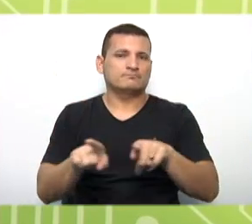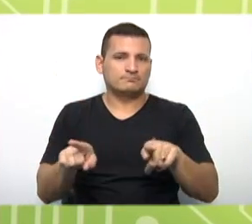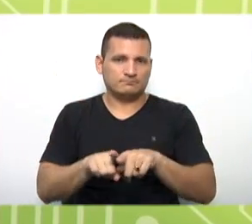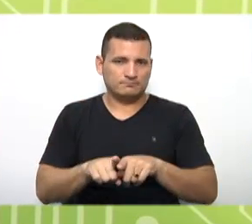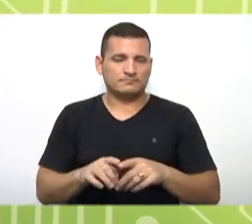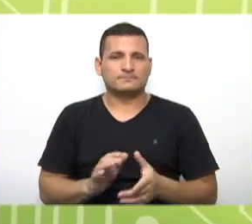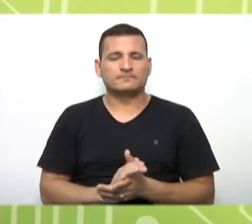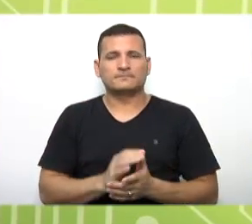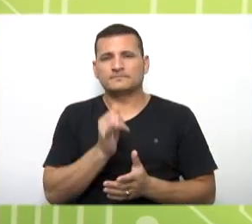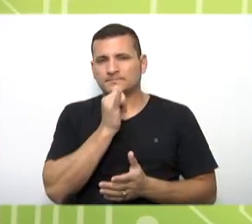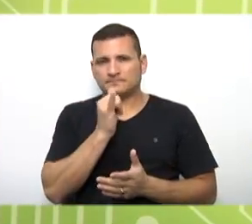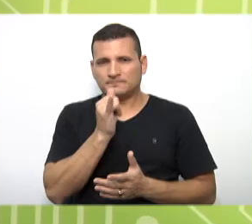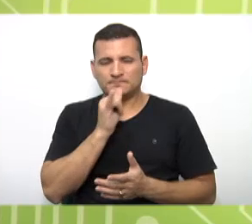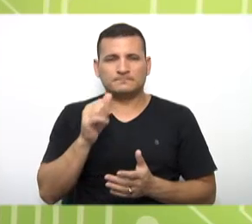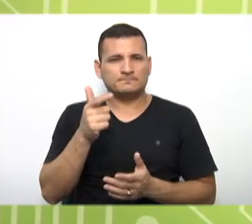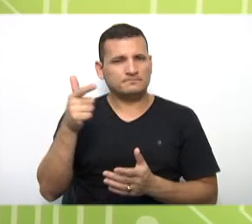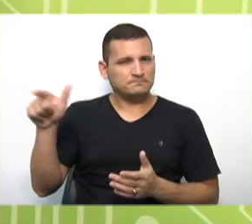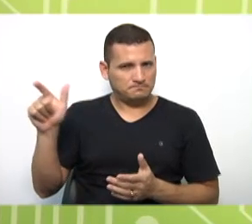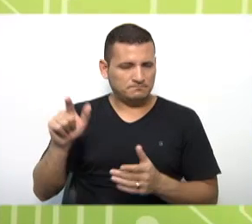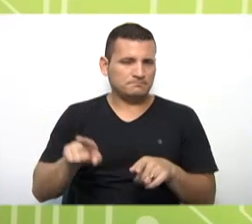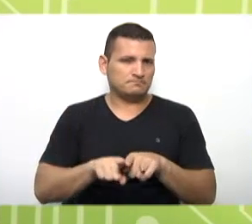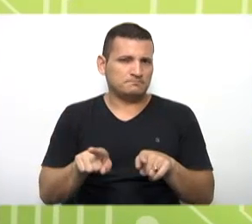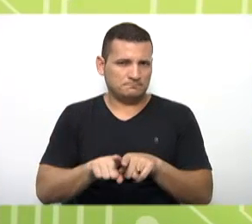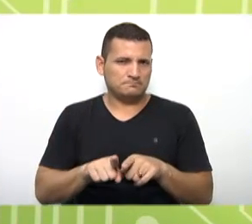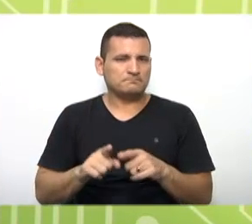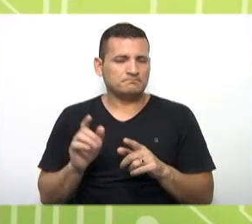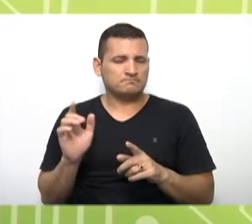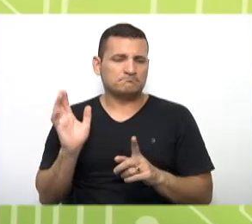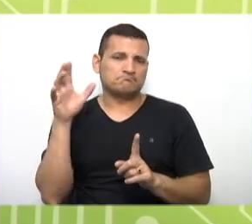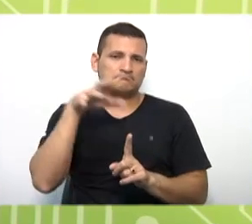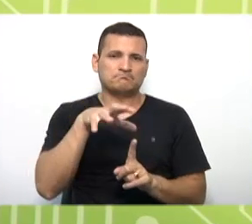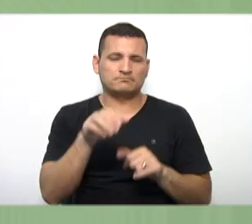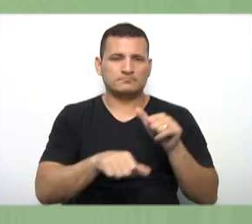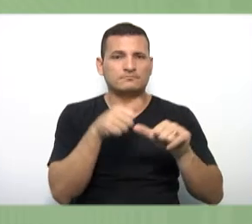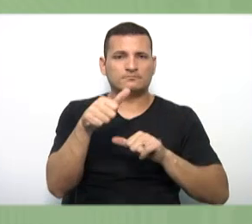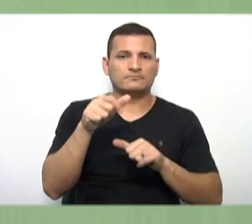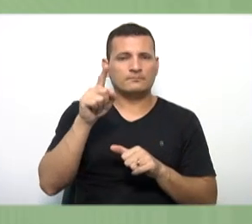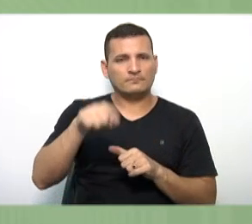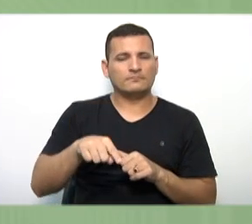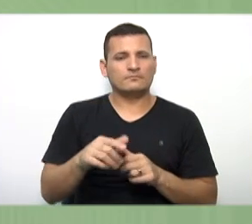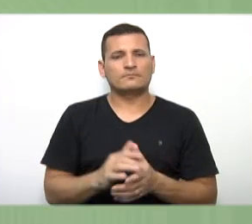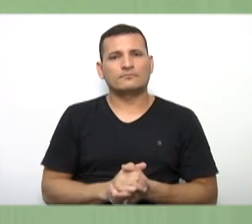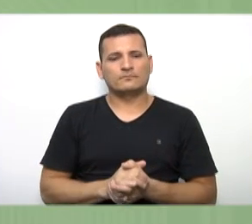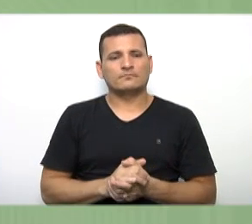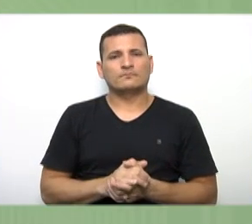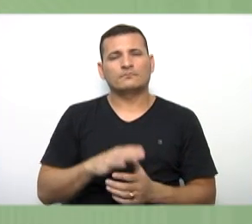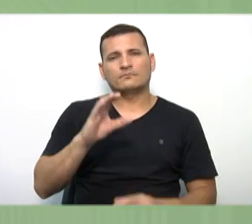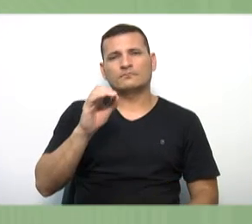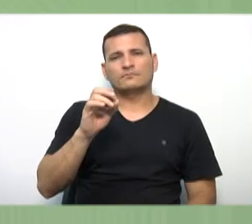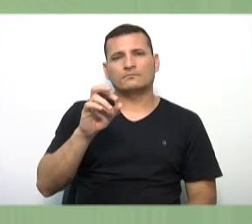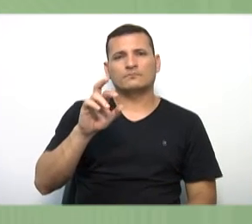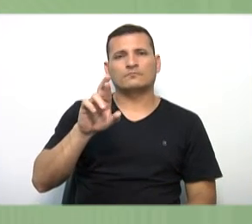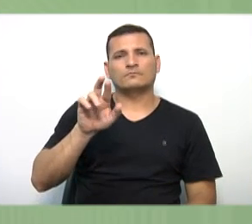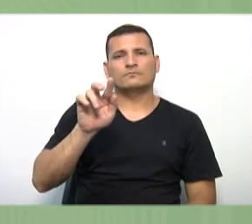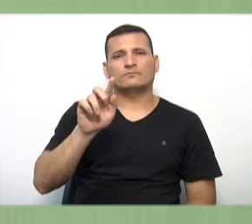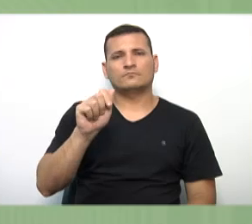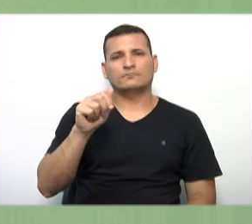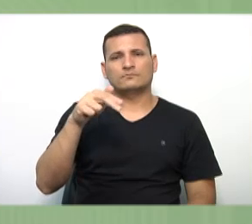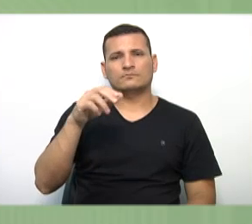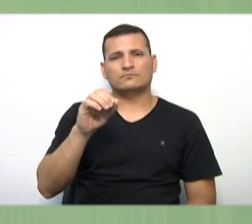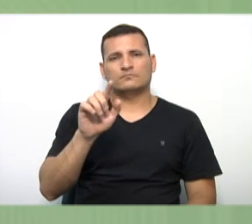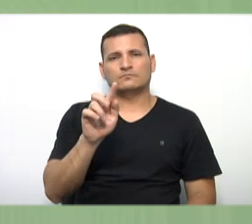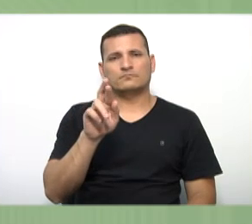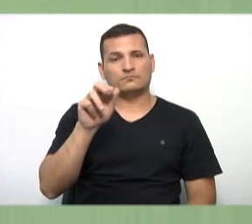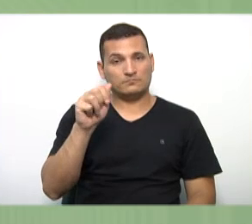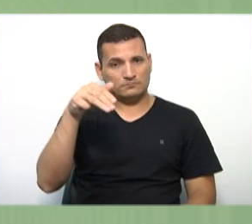Por exemplo, outro fator que impulsiona a mudança é a alteração no organograma da empresa. Na aula passada nós